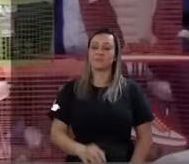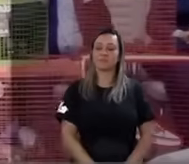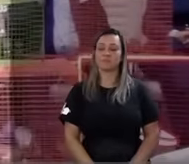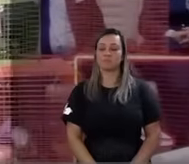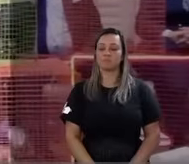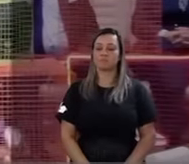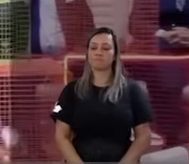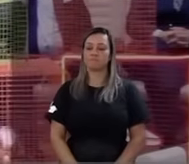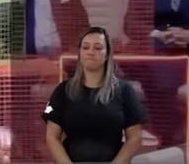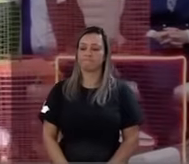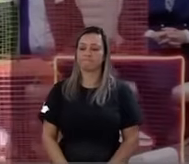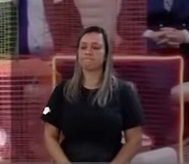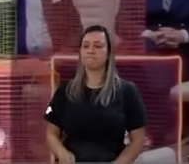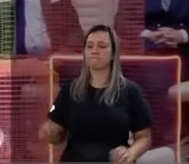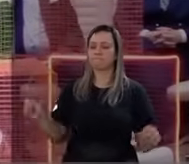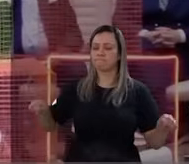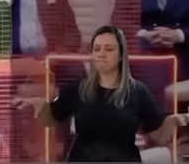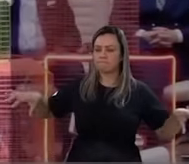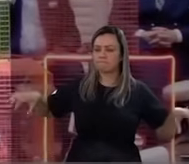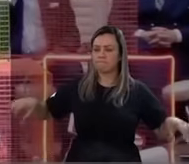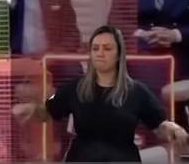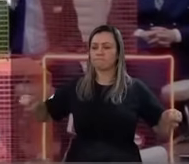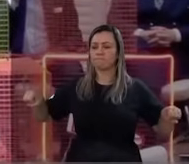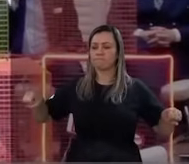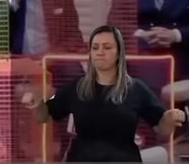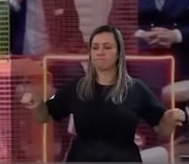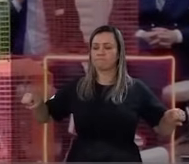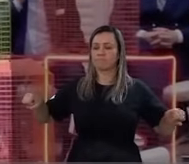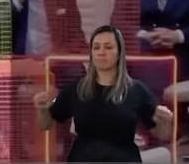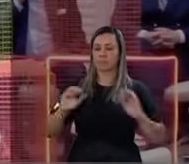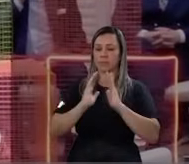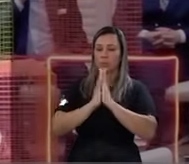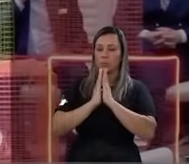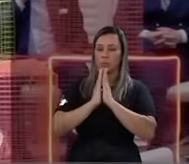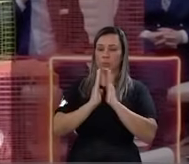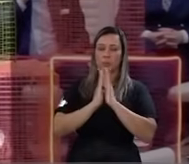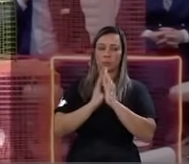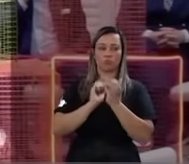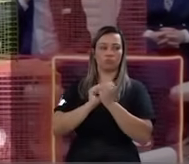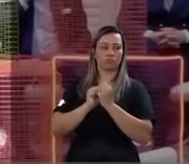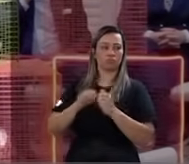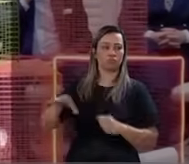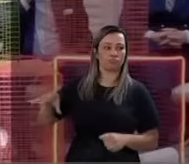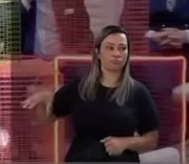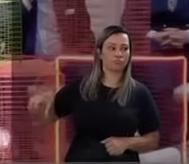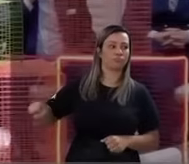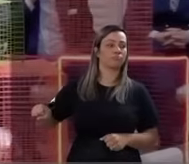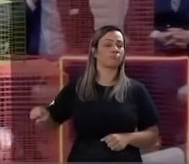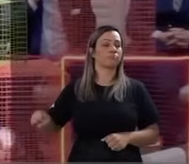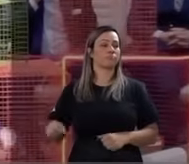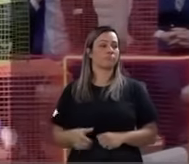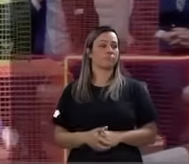Pegue a mão de alguém. Ai, eu já vou me soltar. Pegue a mão de alguém